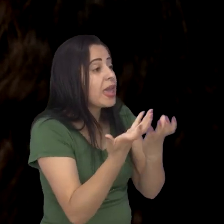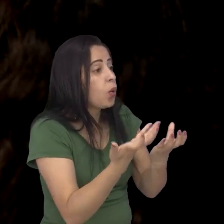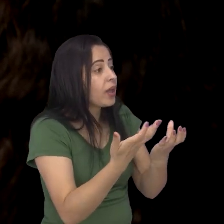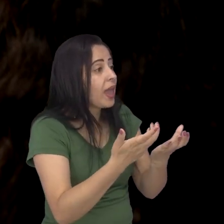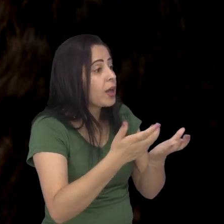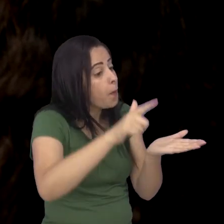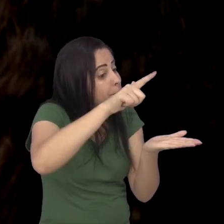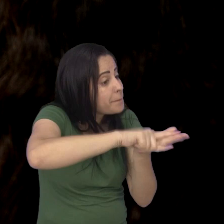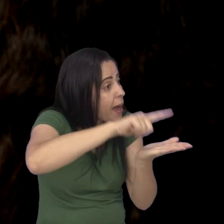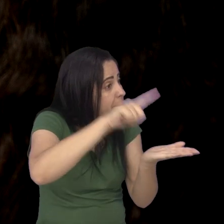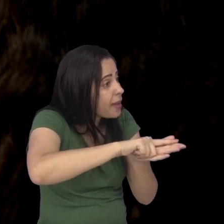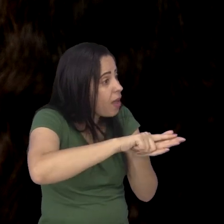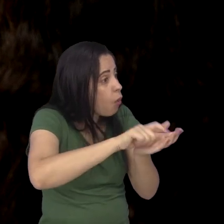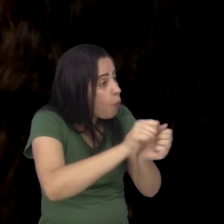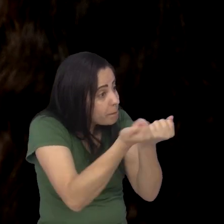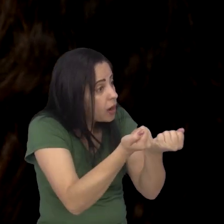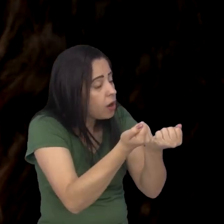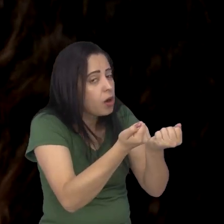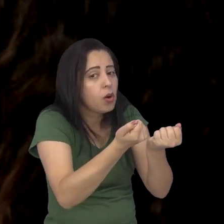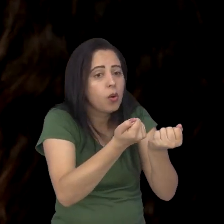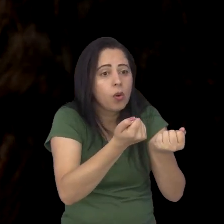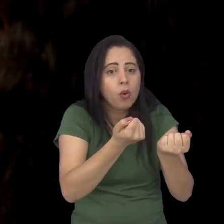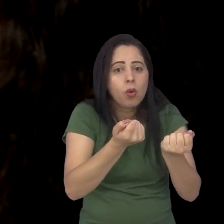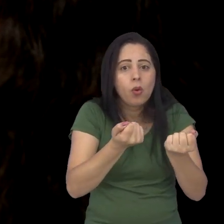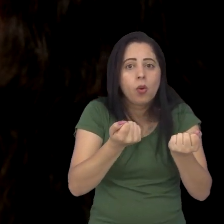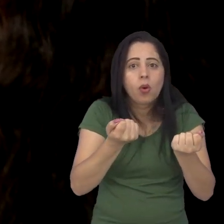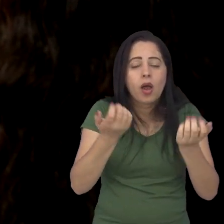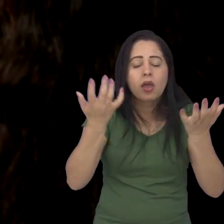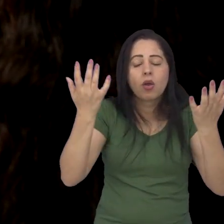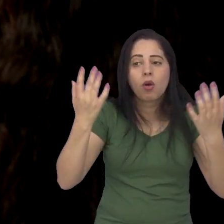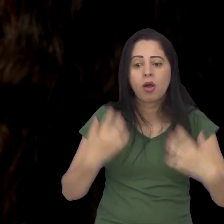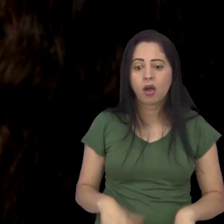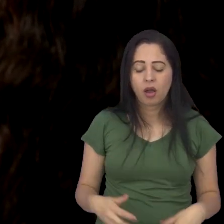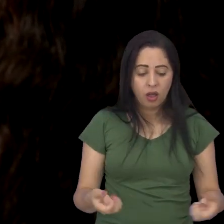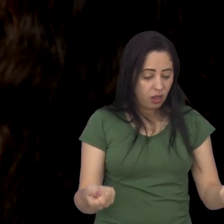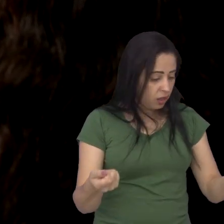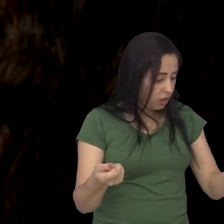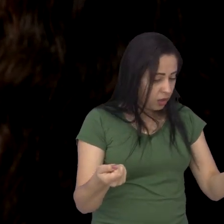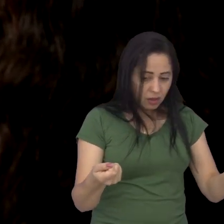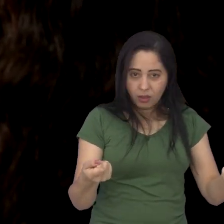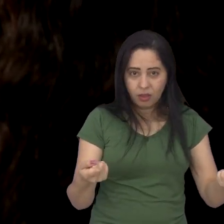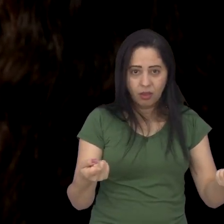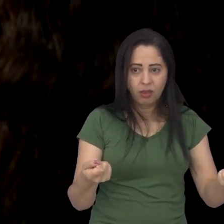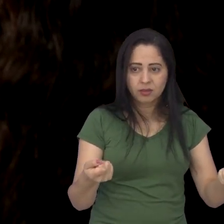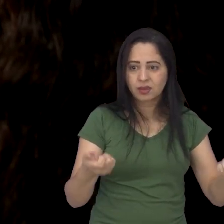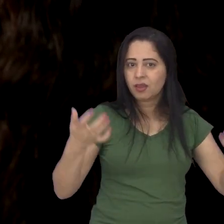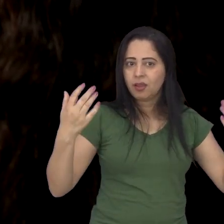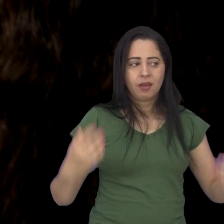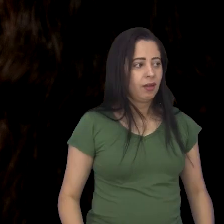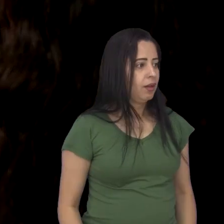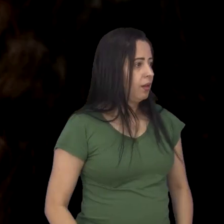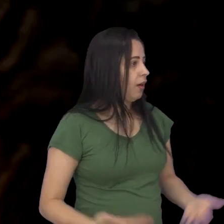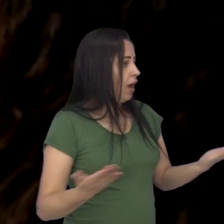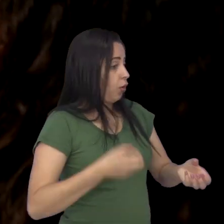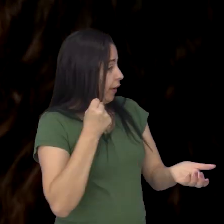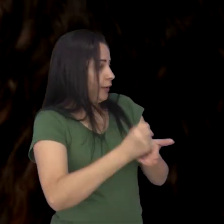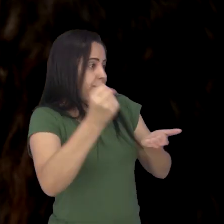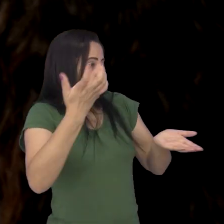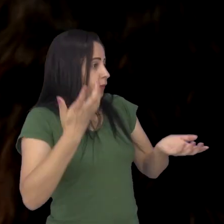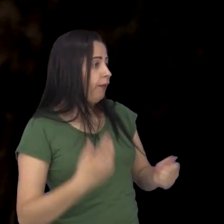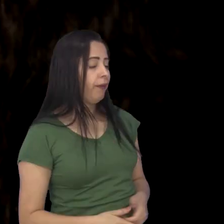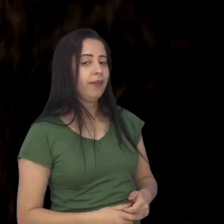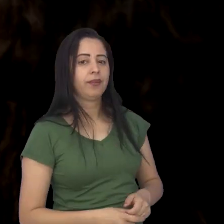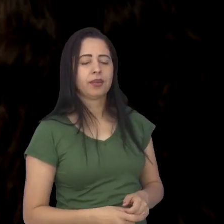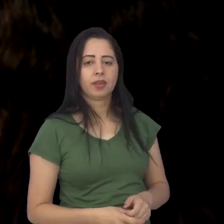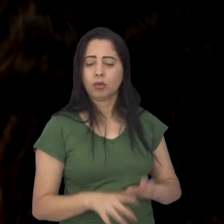o lanche dentro. Aí eu fiquei olhando sem saber o que fazer, aquele pão todo. Ele põe o pão aqui no trailer. Eu falei, não, eu